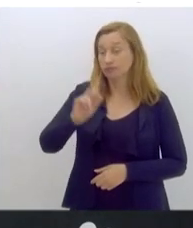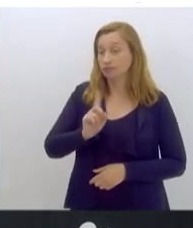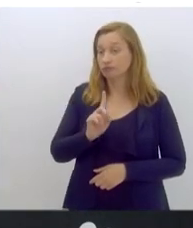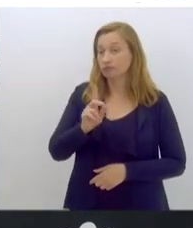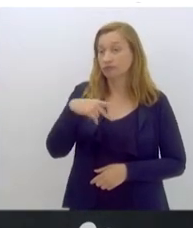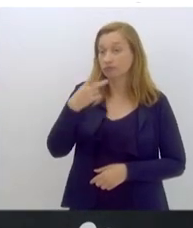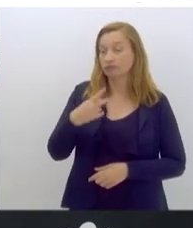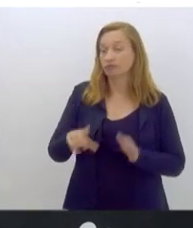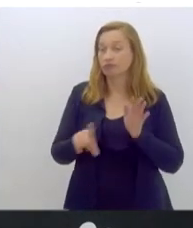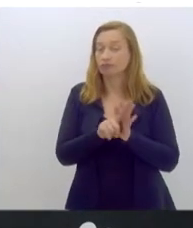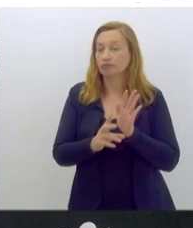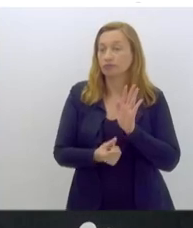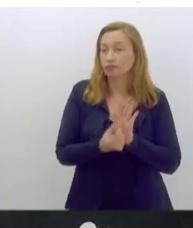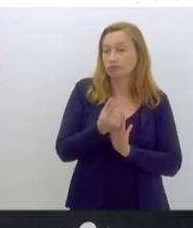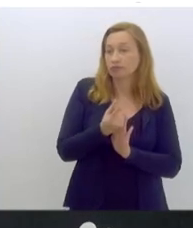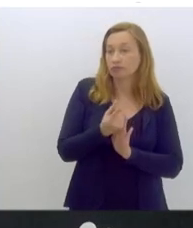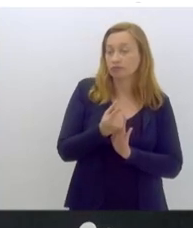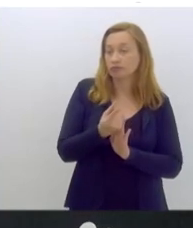23